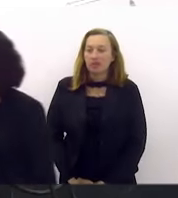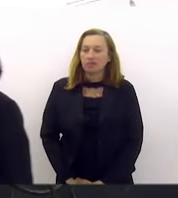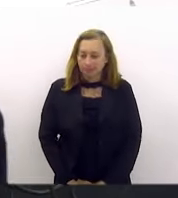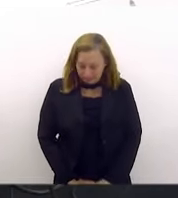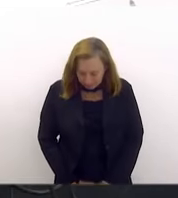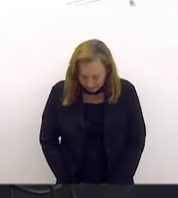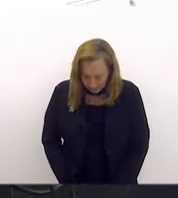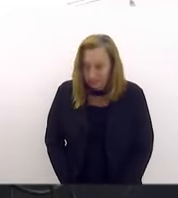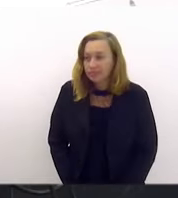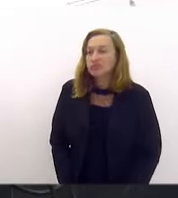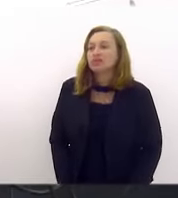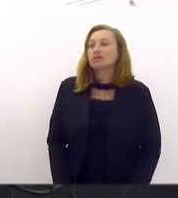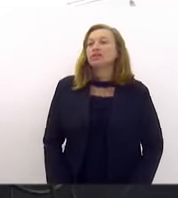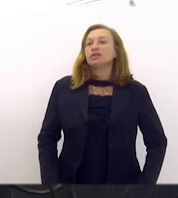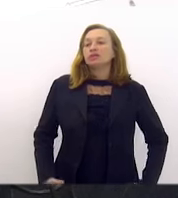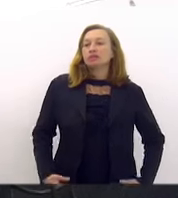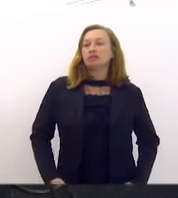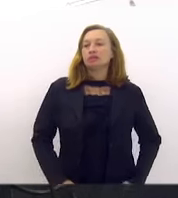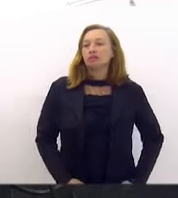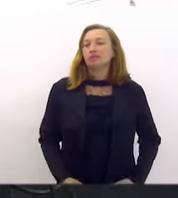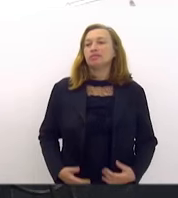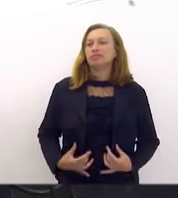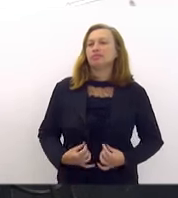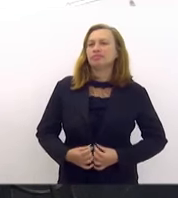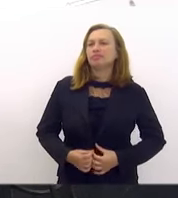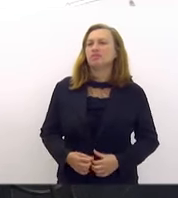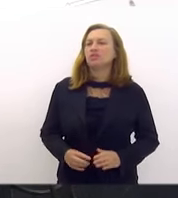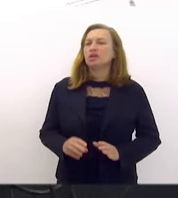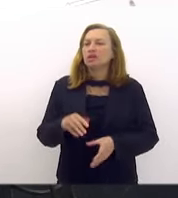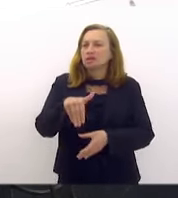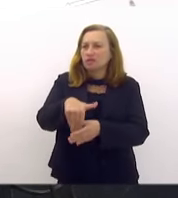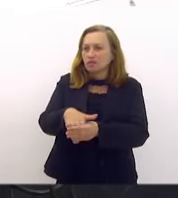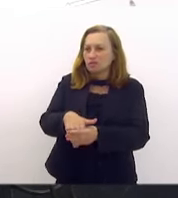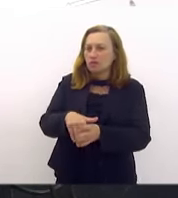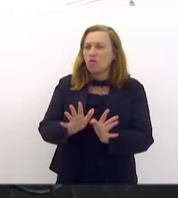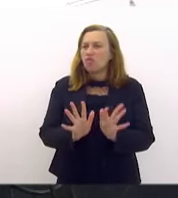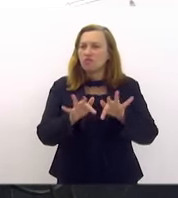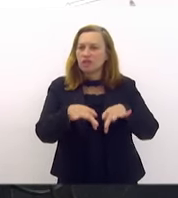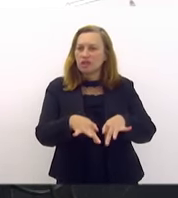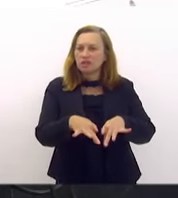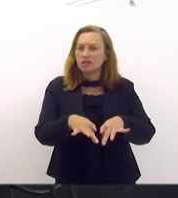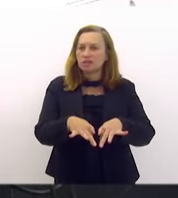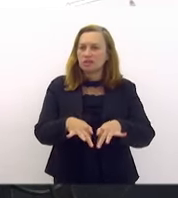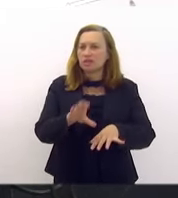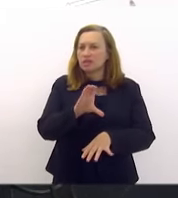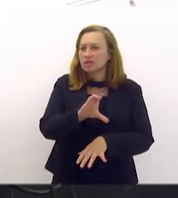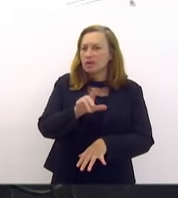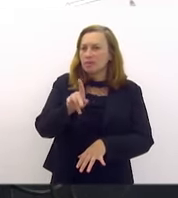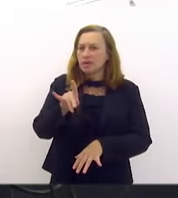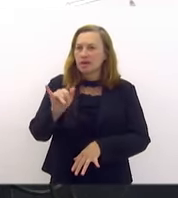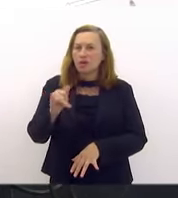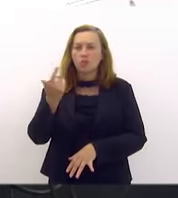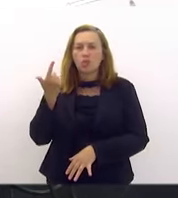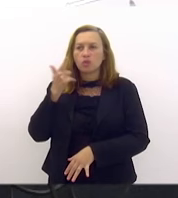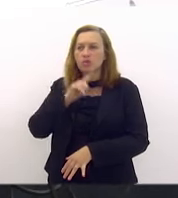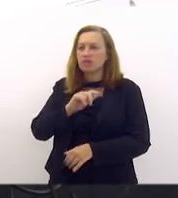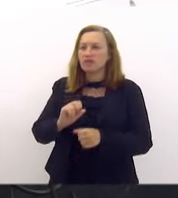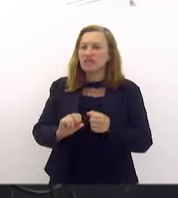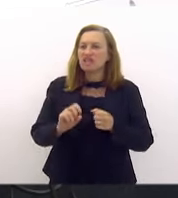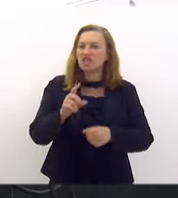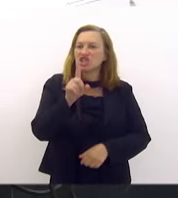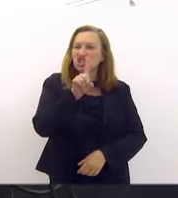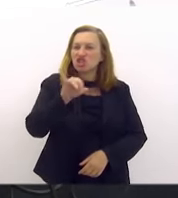30/11 e eh essa votação e o fechamento da CPI a gente conseguia fazer no dia